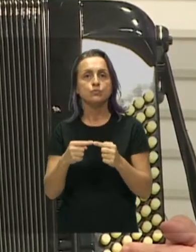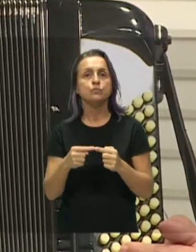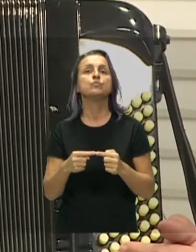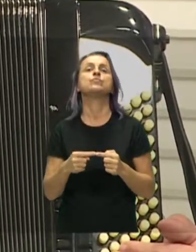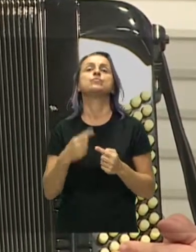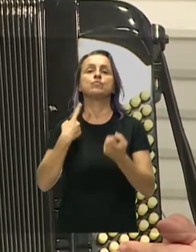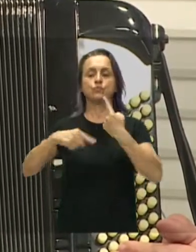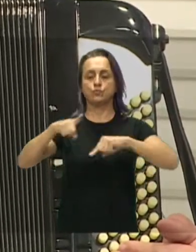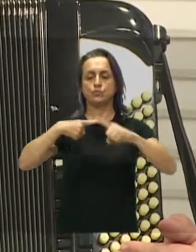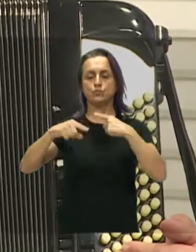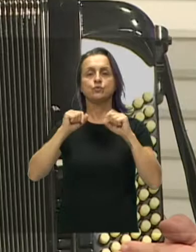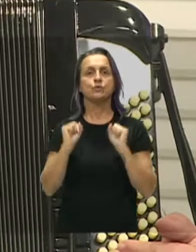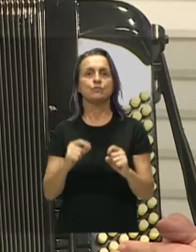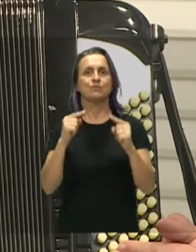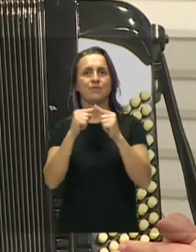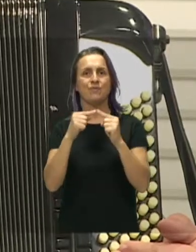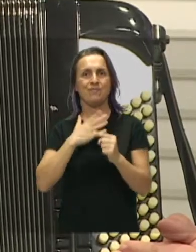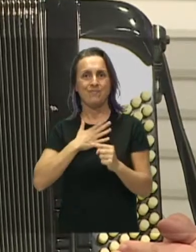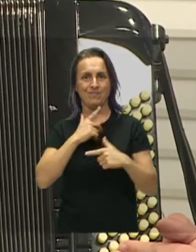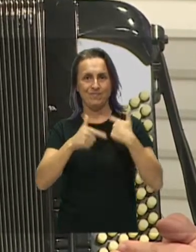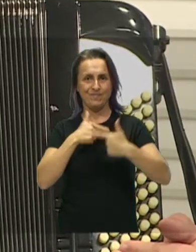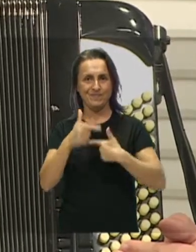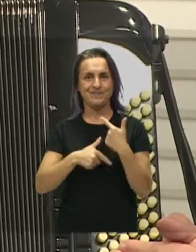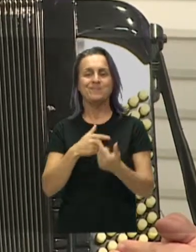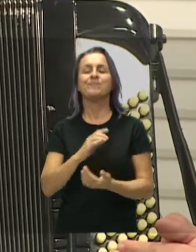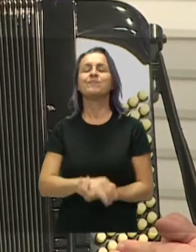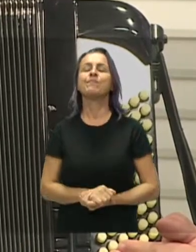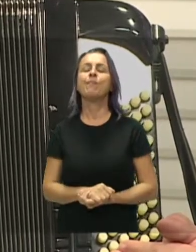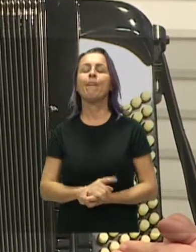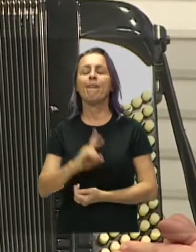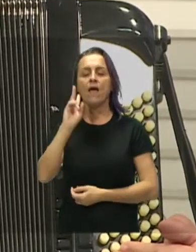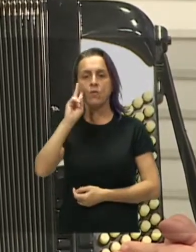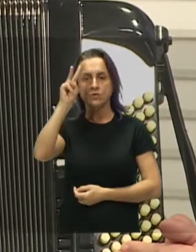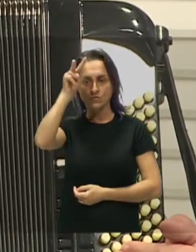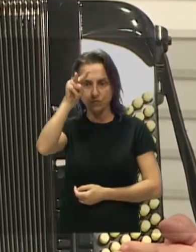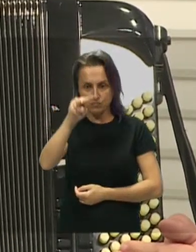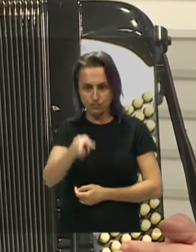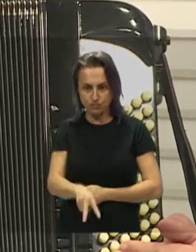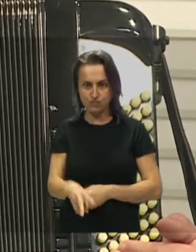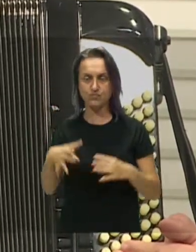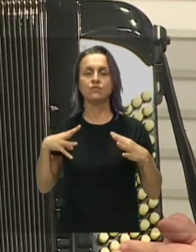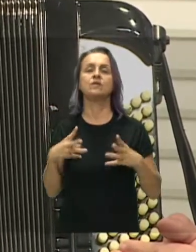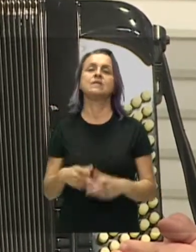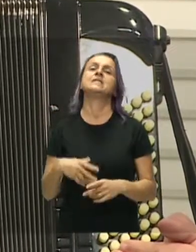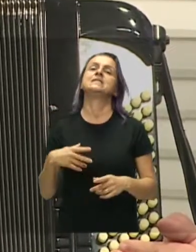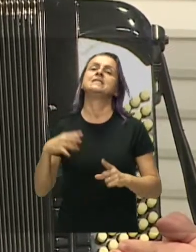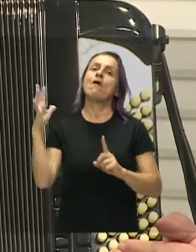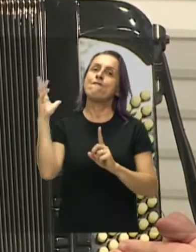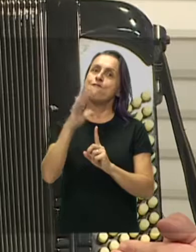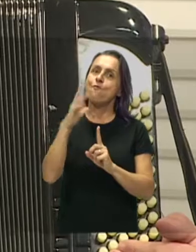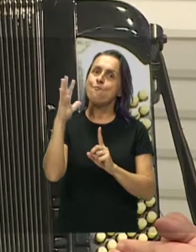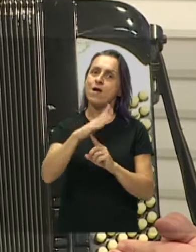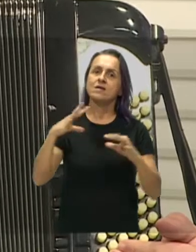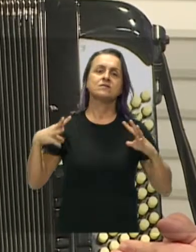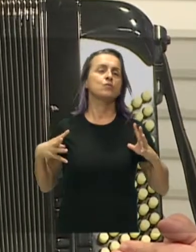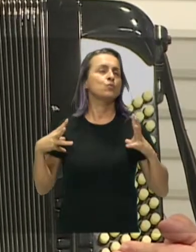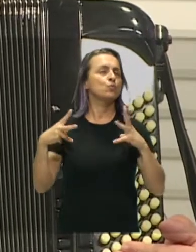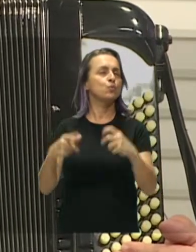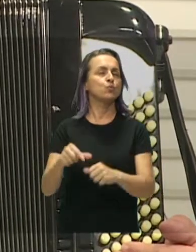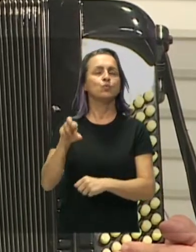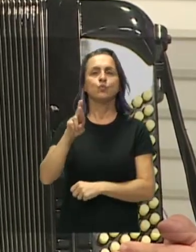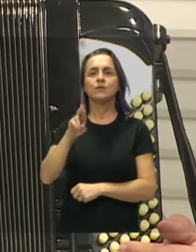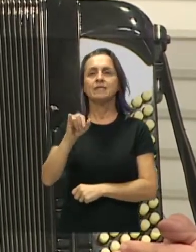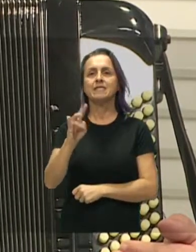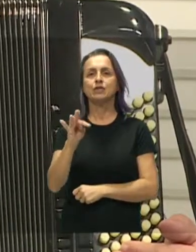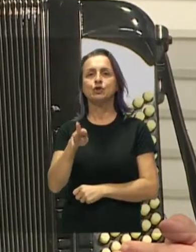E quando finalmente eu vi o repertório na minha frente, eu vi que ele tinha muita influência de todos os ritmos brasileiros.